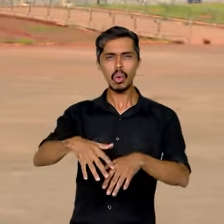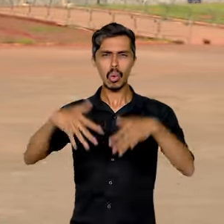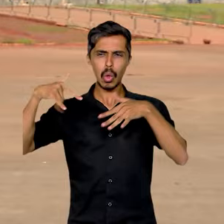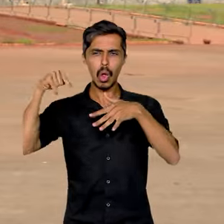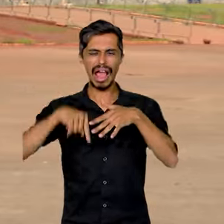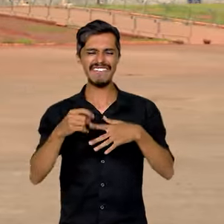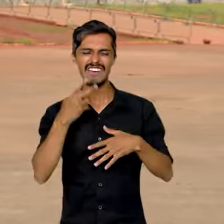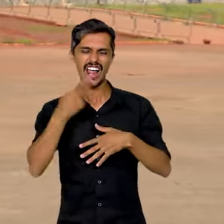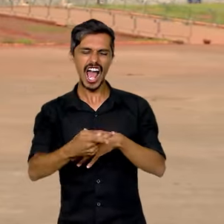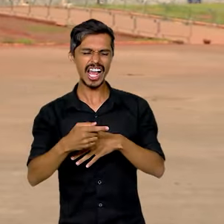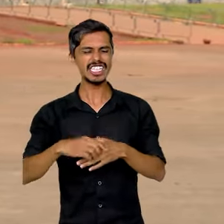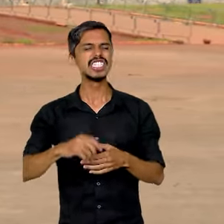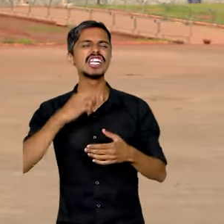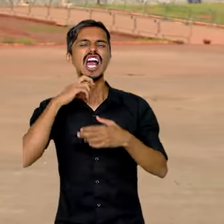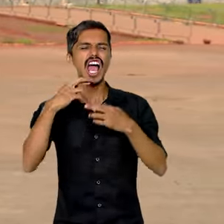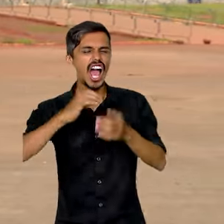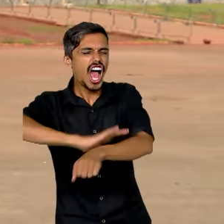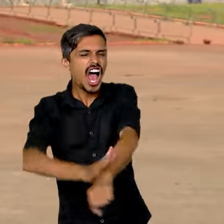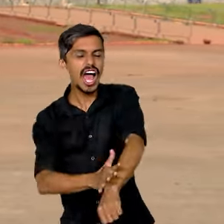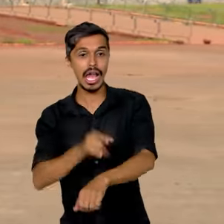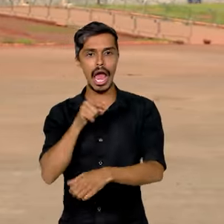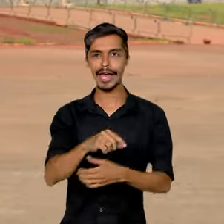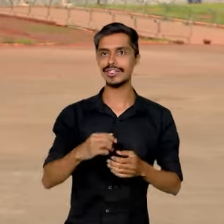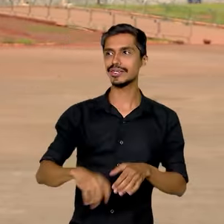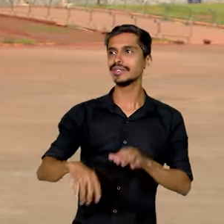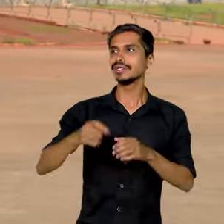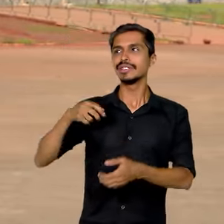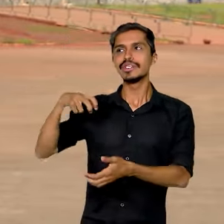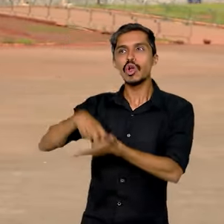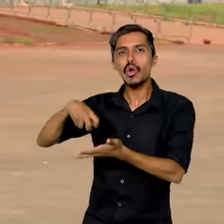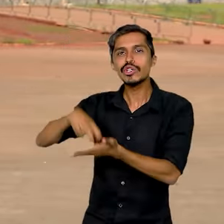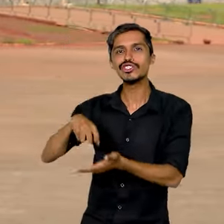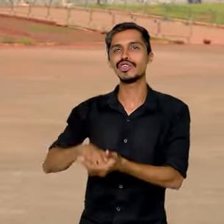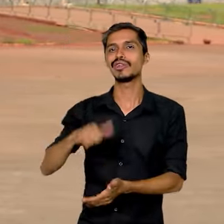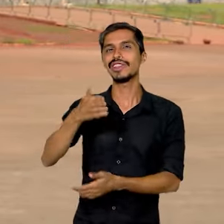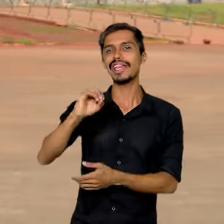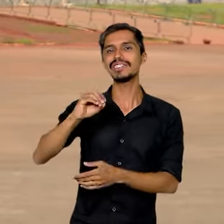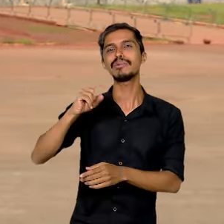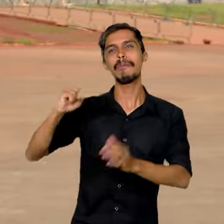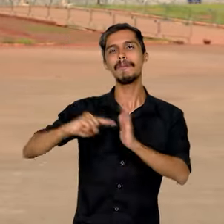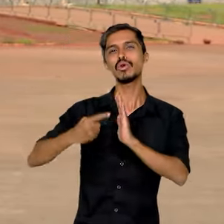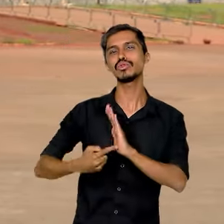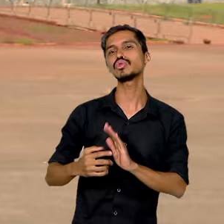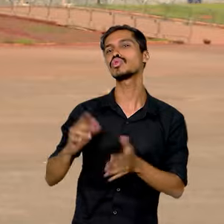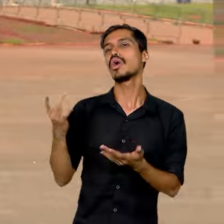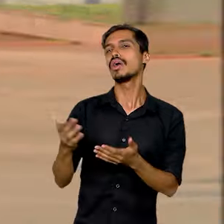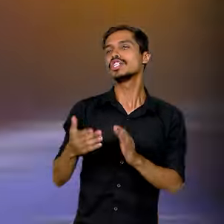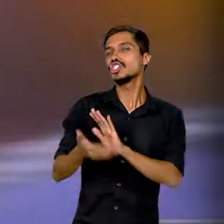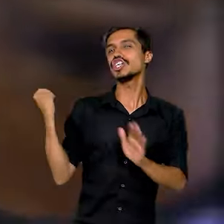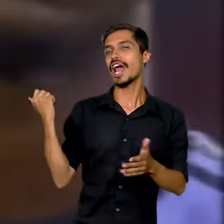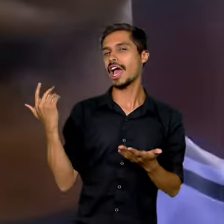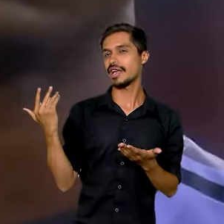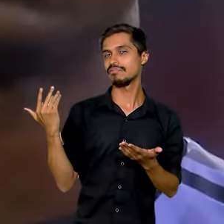um clube em que sua torcida se mostre racista, jogue bananas em campo. Soluções existem.